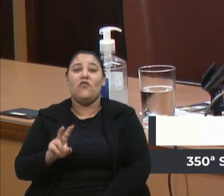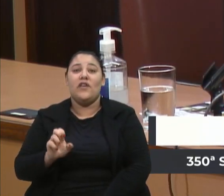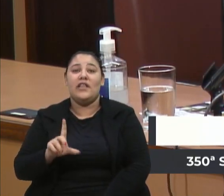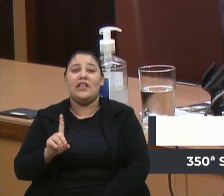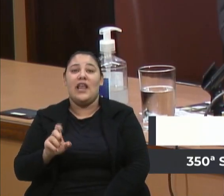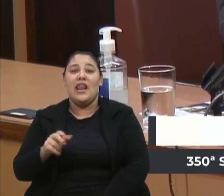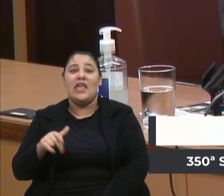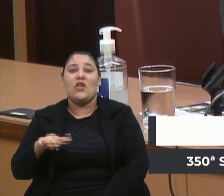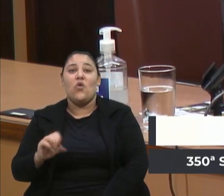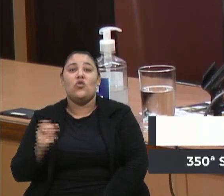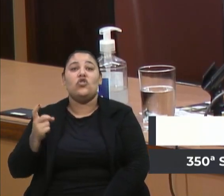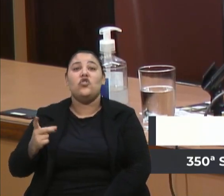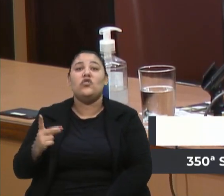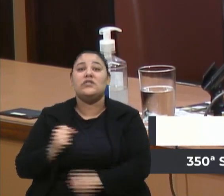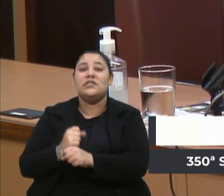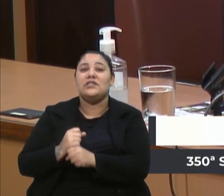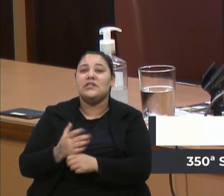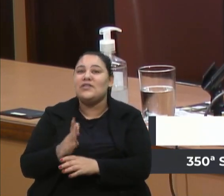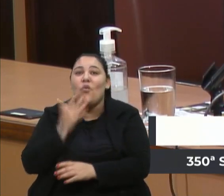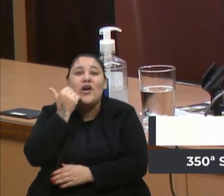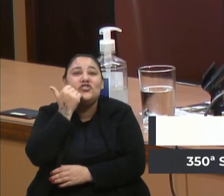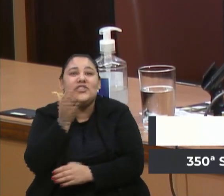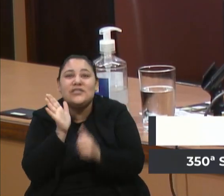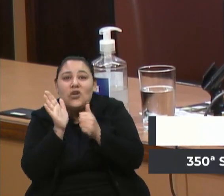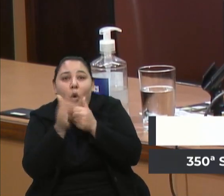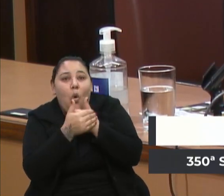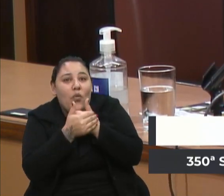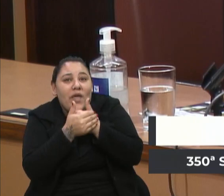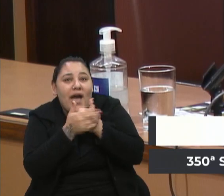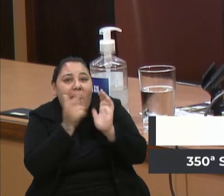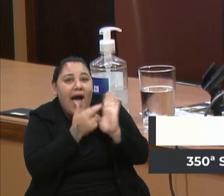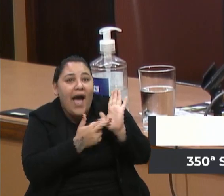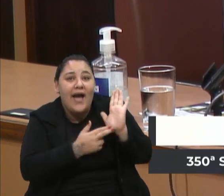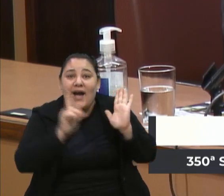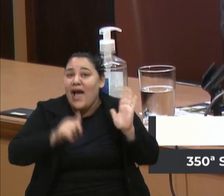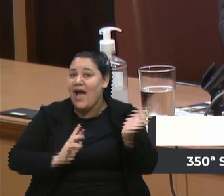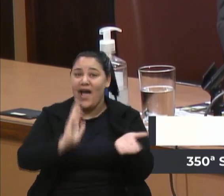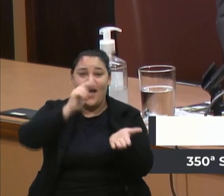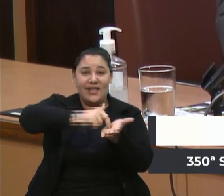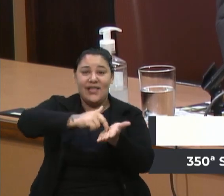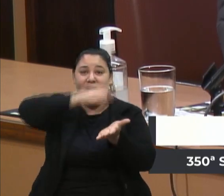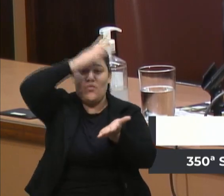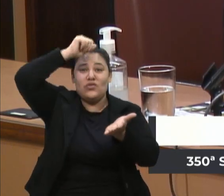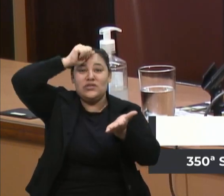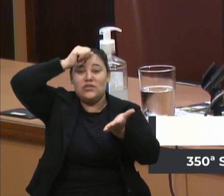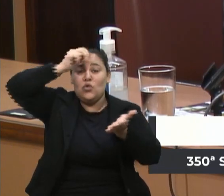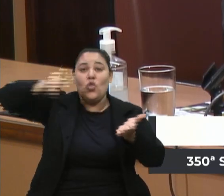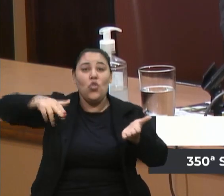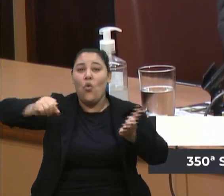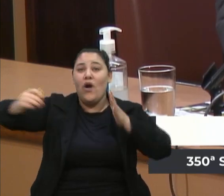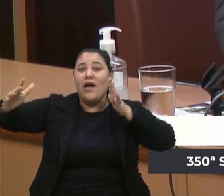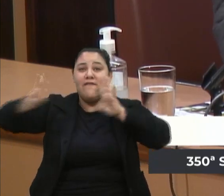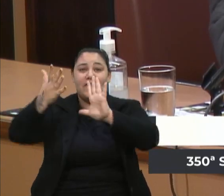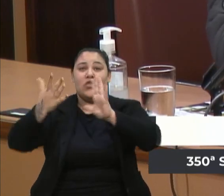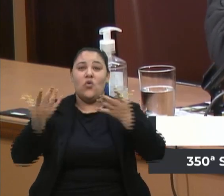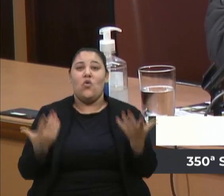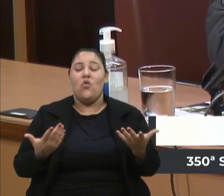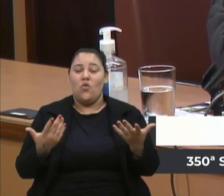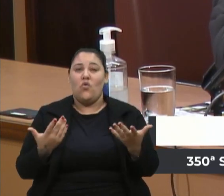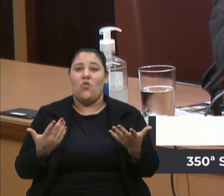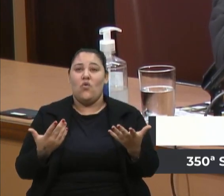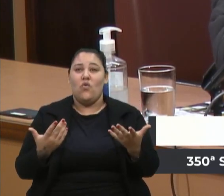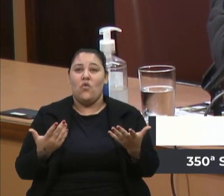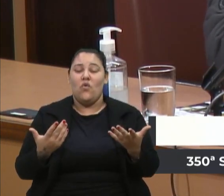não adianta a gente esconder o sol com a peneira. É a realidade que o município nunca escondeu a